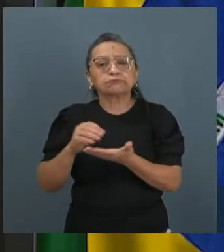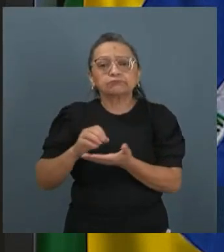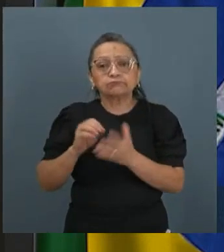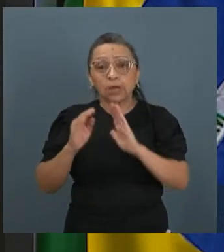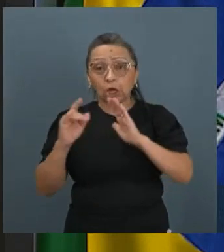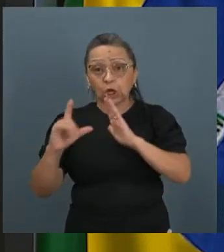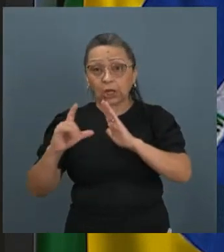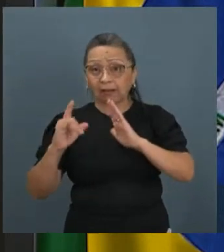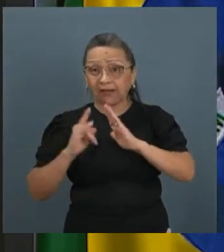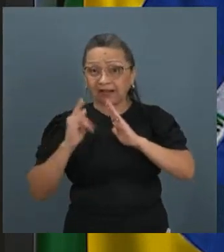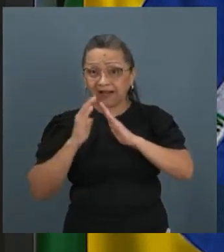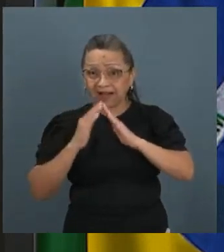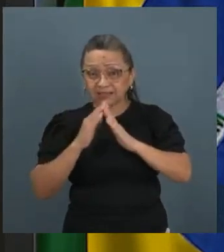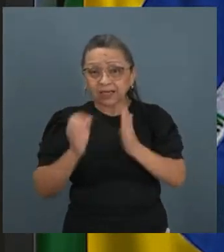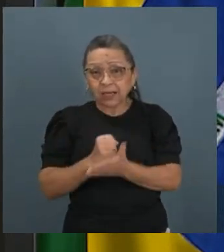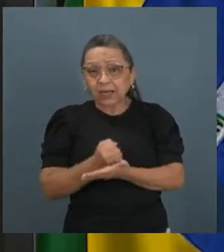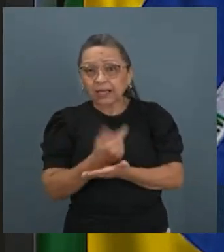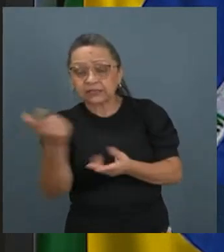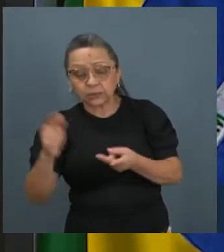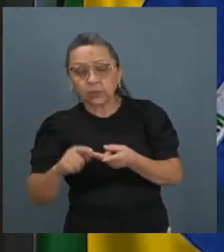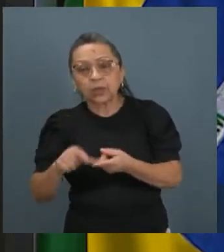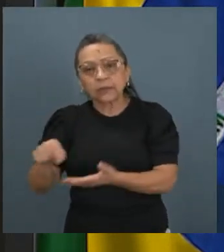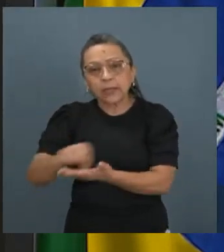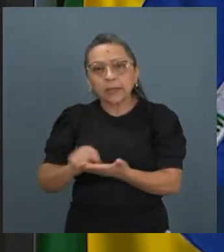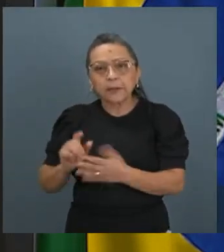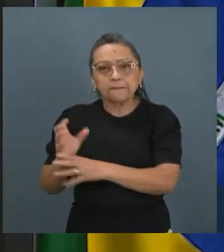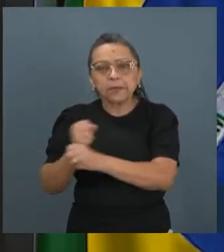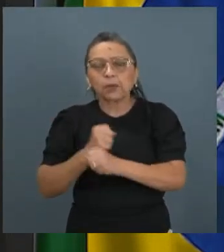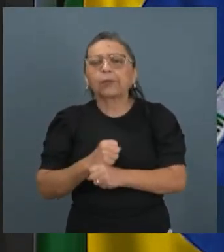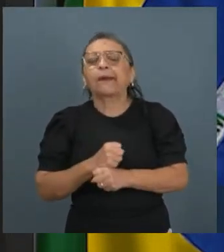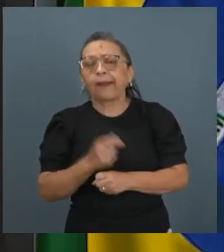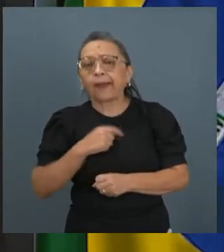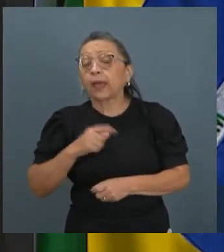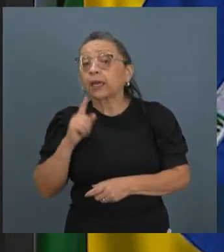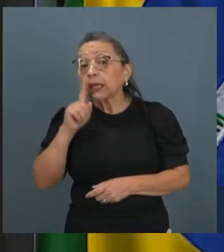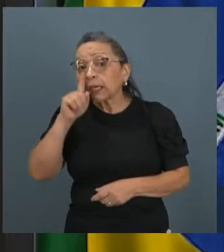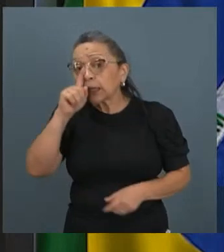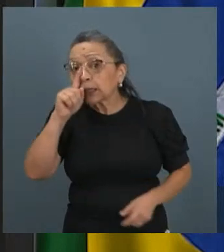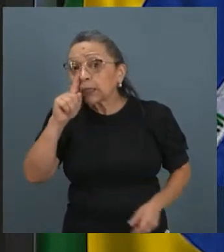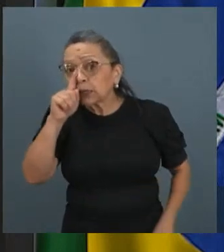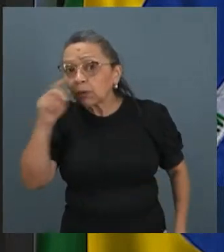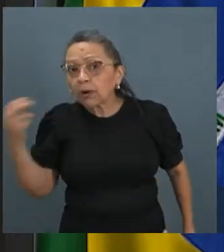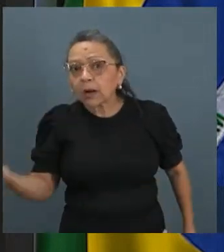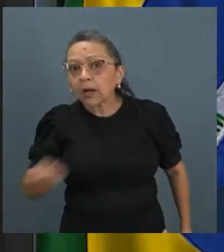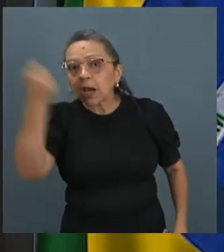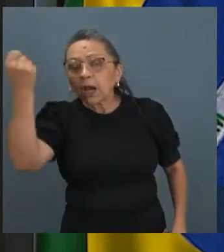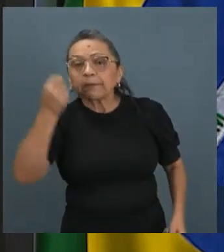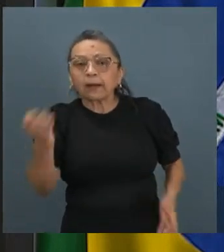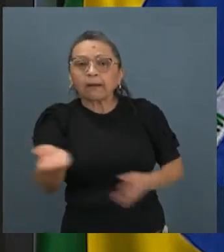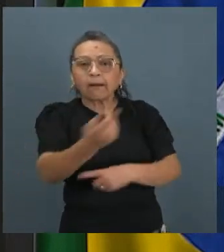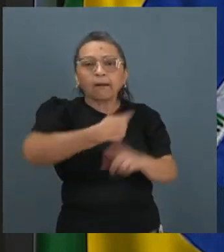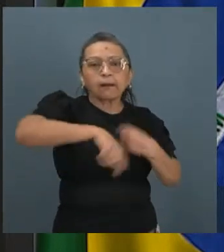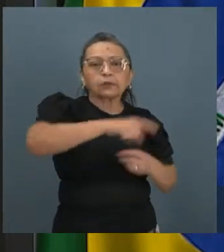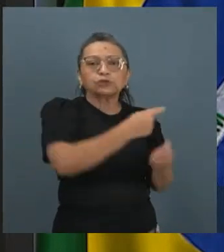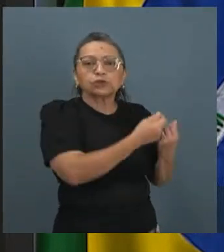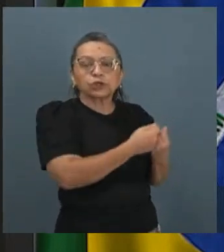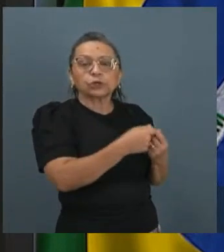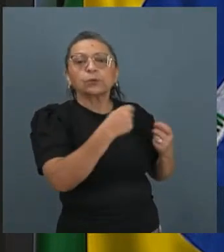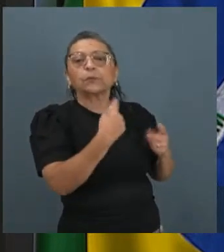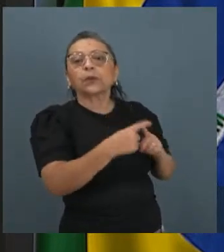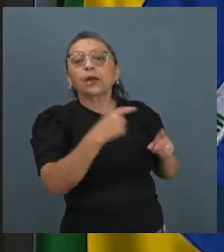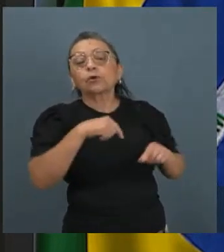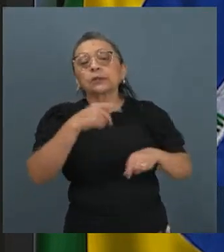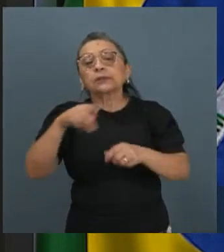são considerados como de alto risco para a lavagem de dinheiro sujo, mesmo em países onde os jogos de